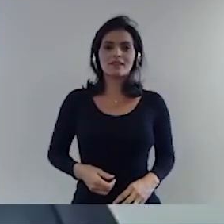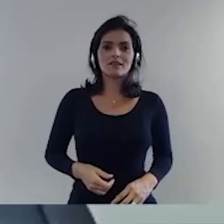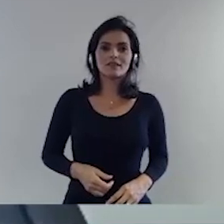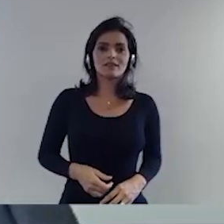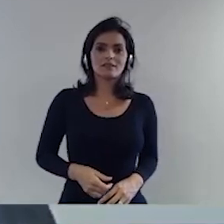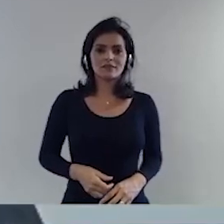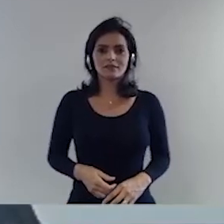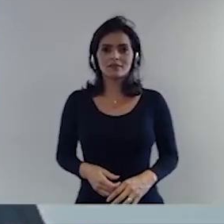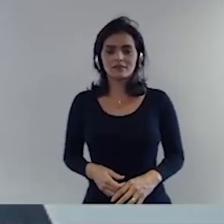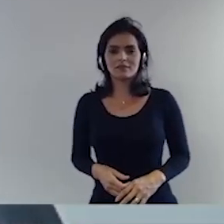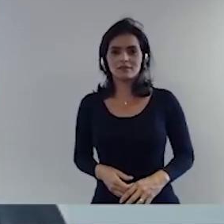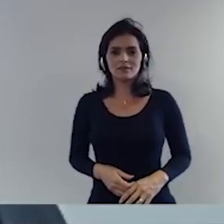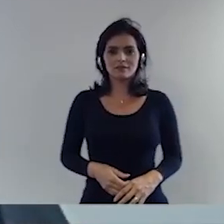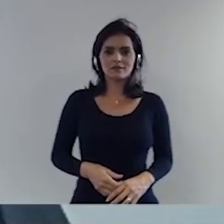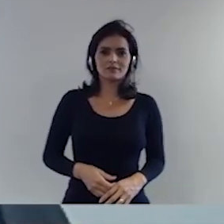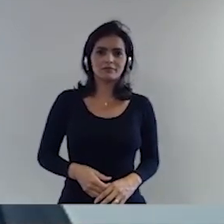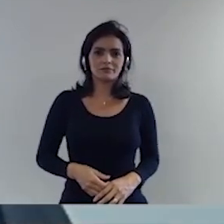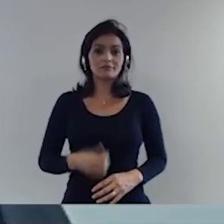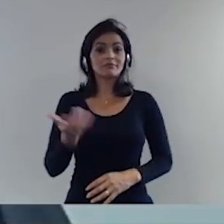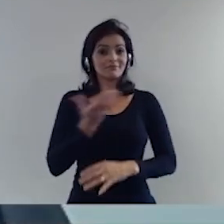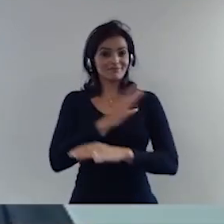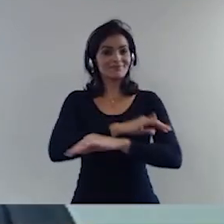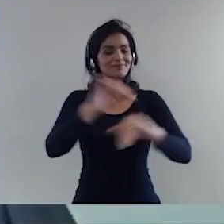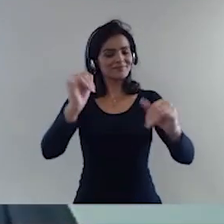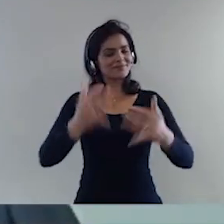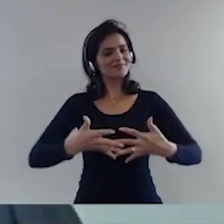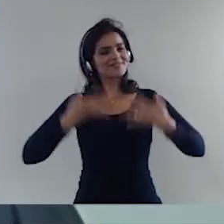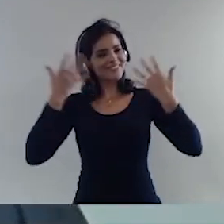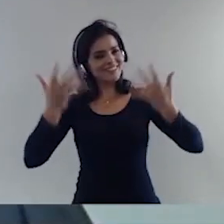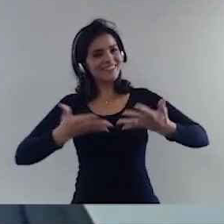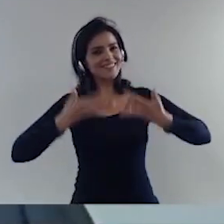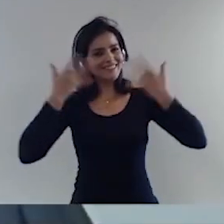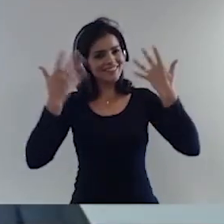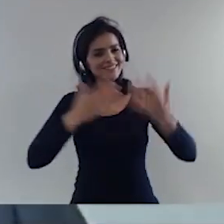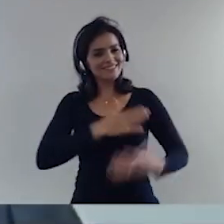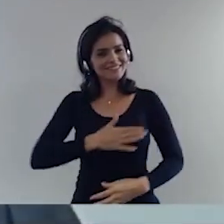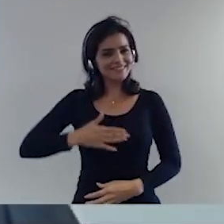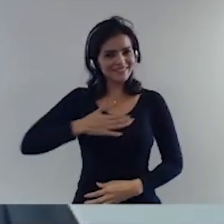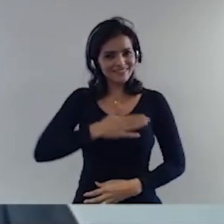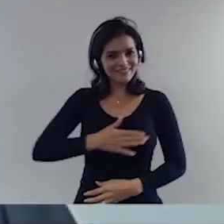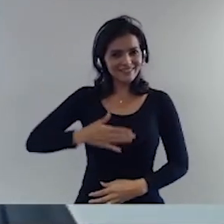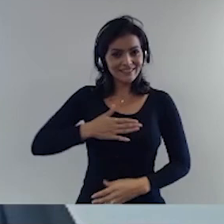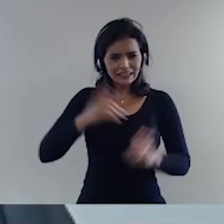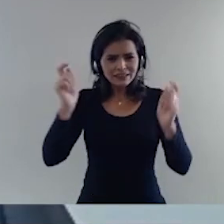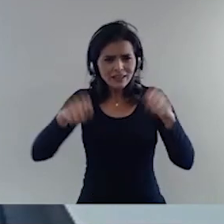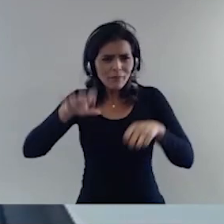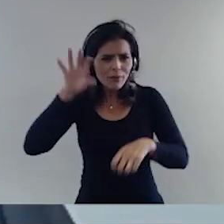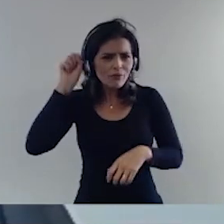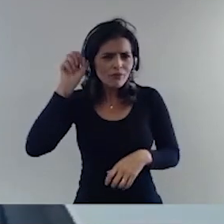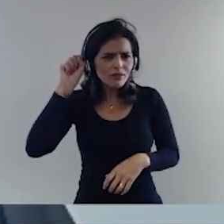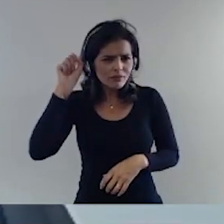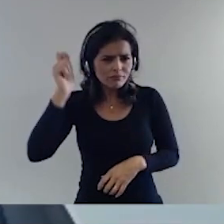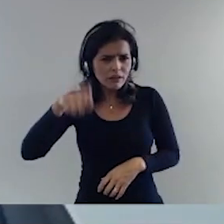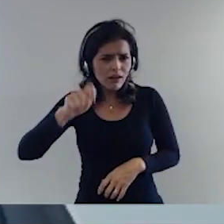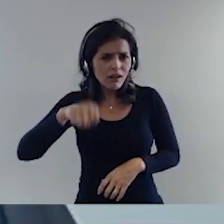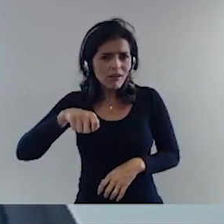primeiro registrar minha alegria. Dá para ouvir bem?